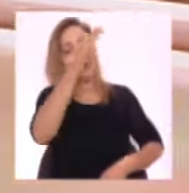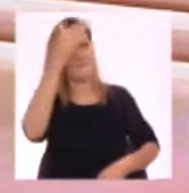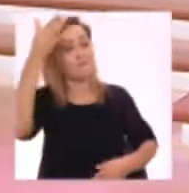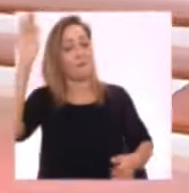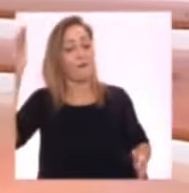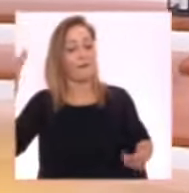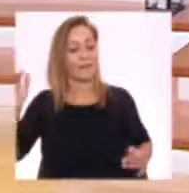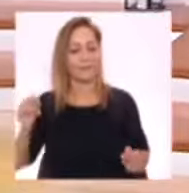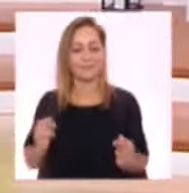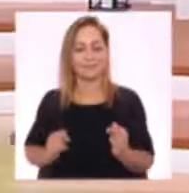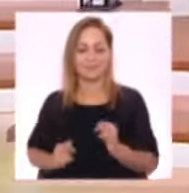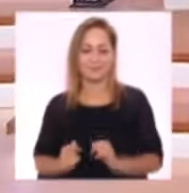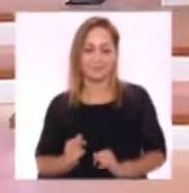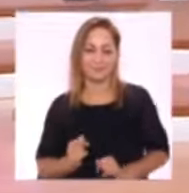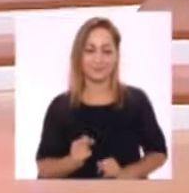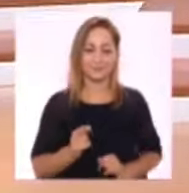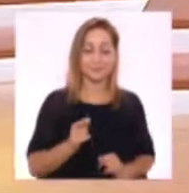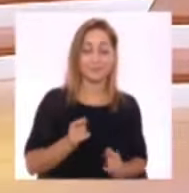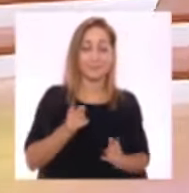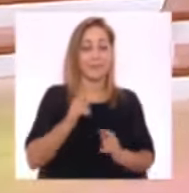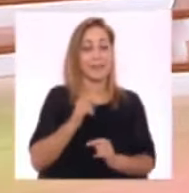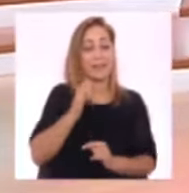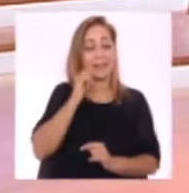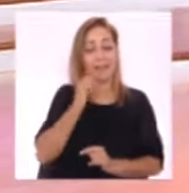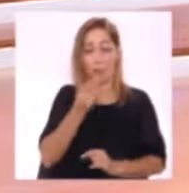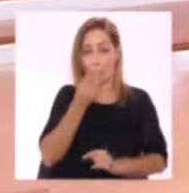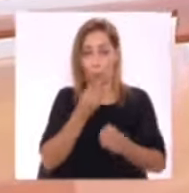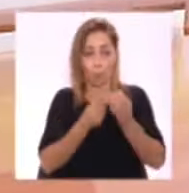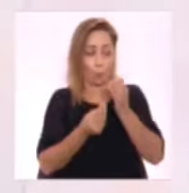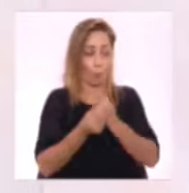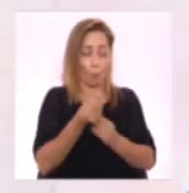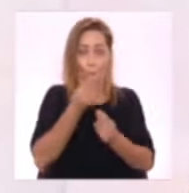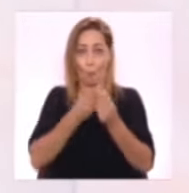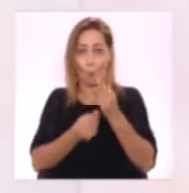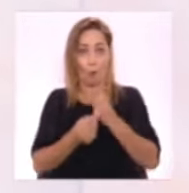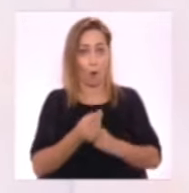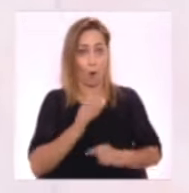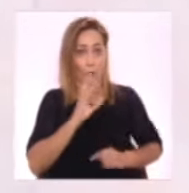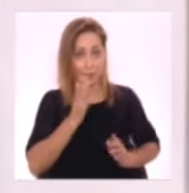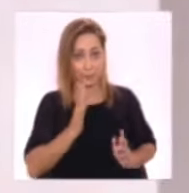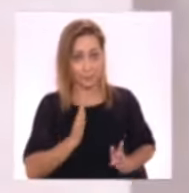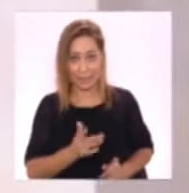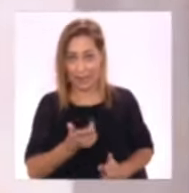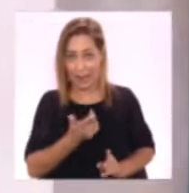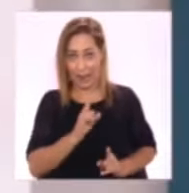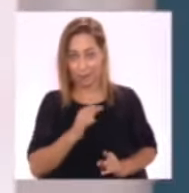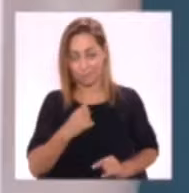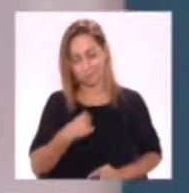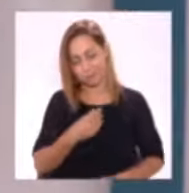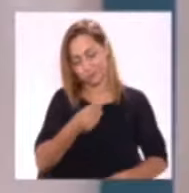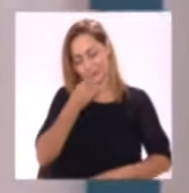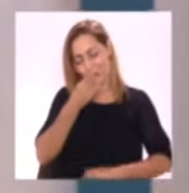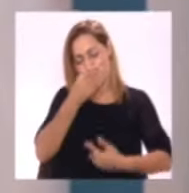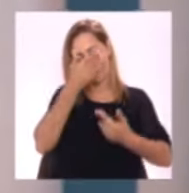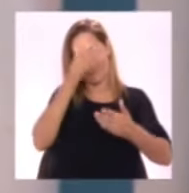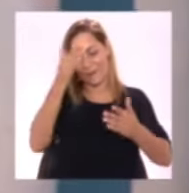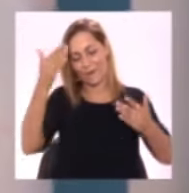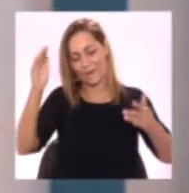fora. E quem não petisca sempre que precisa, vai comer lá